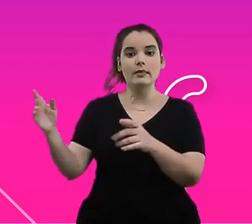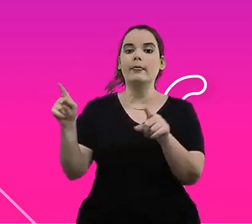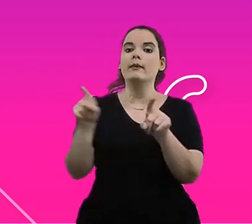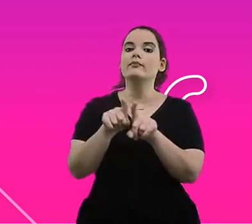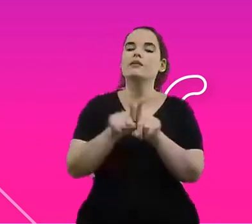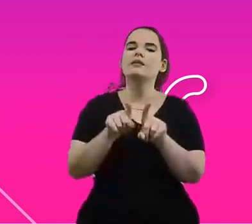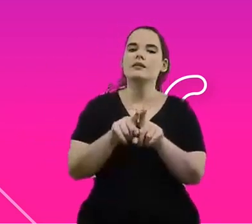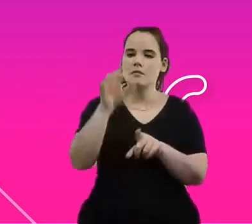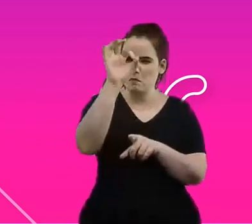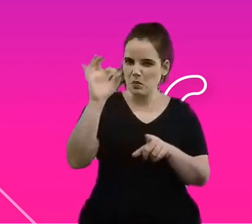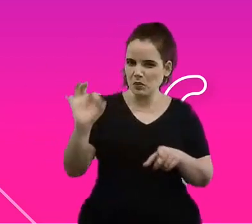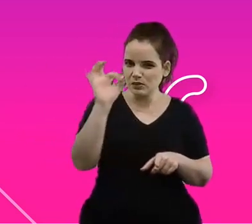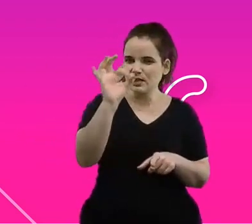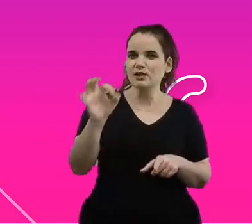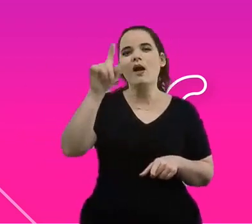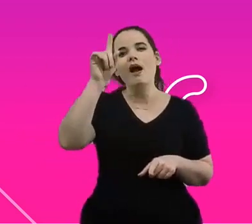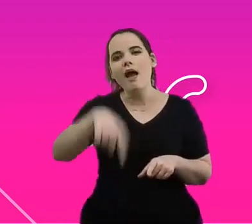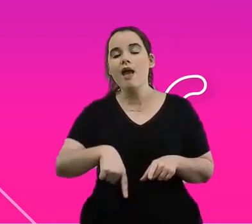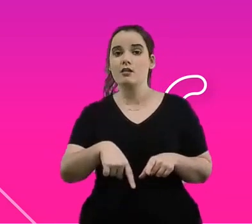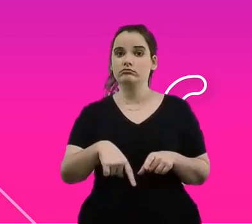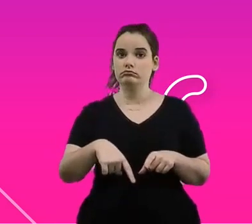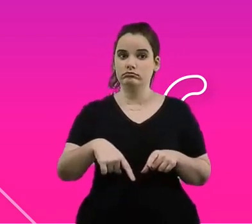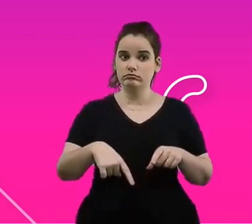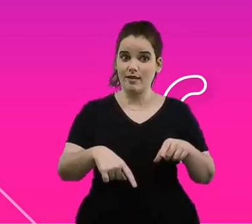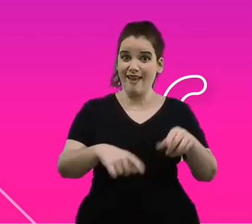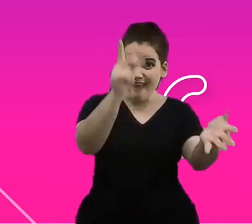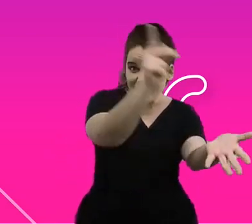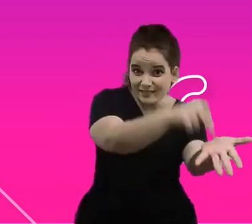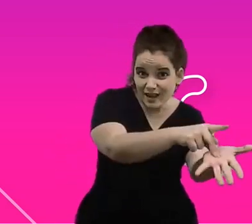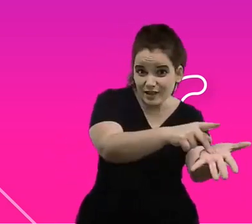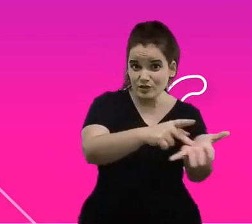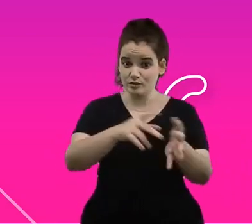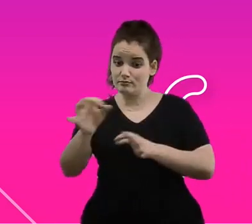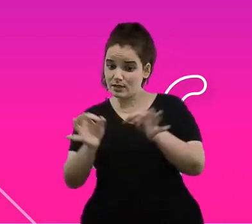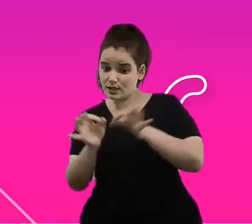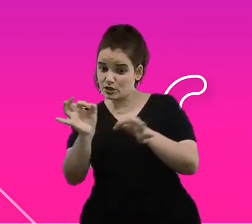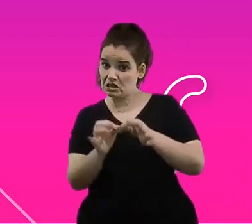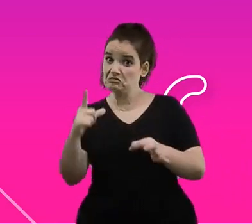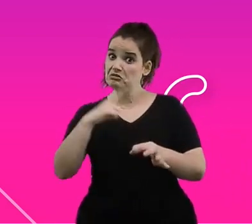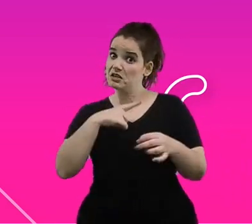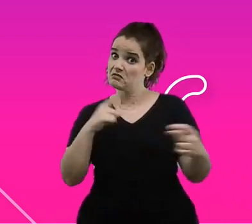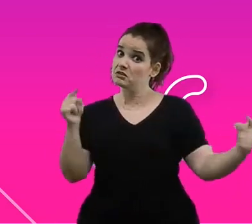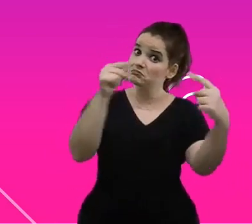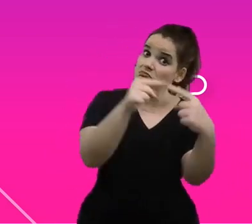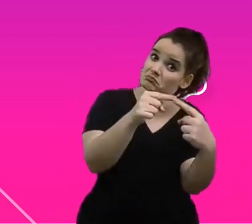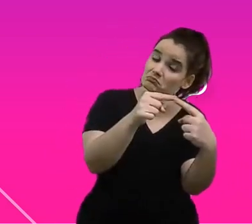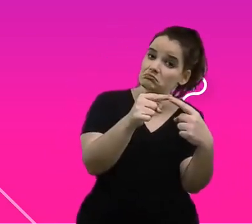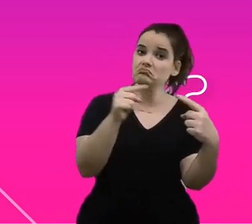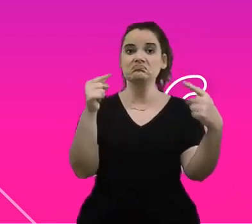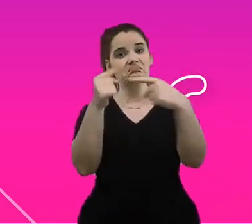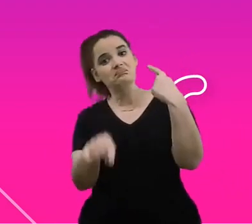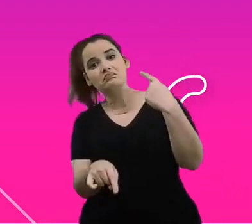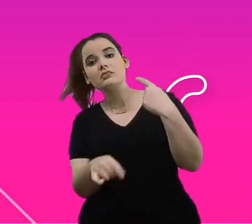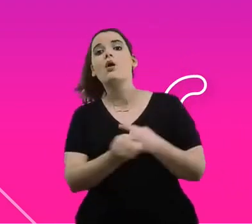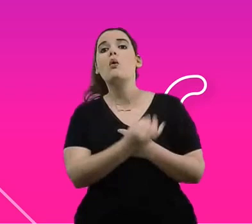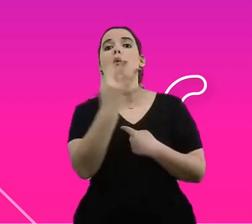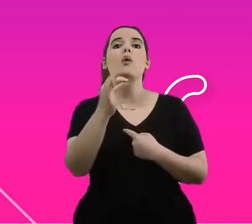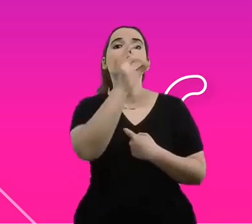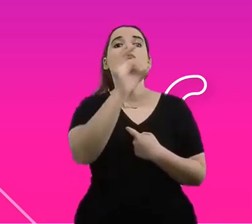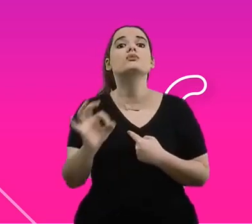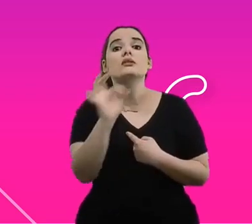do planejado com a realidade. Nós conseguimos visualizar os eixos temáticos. Então, em cada um desses eixos,